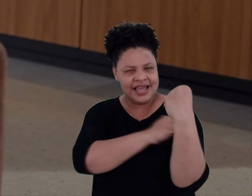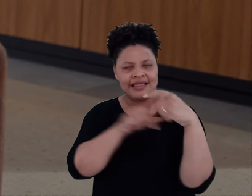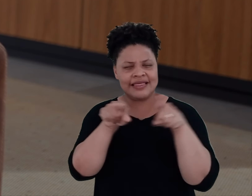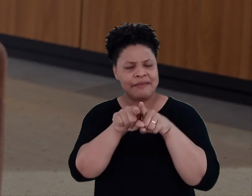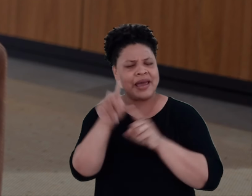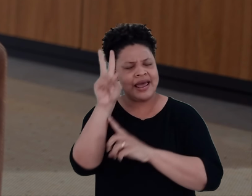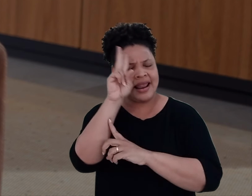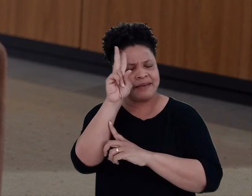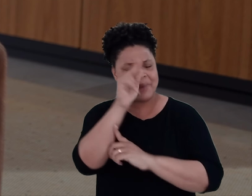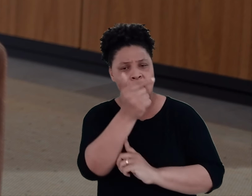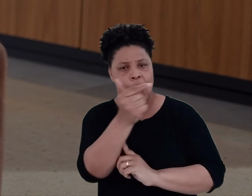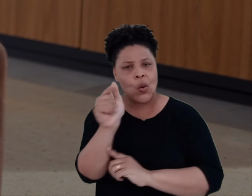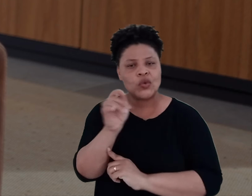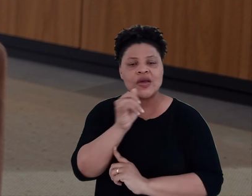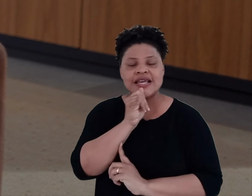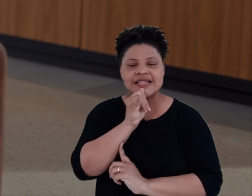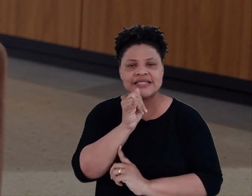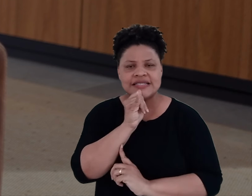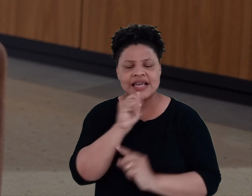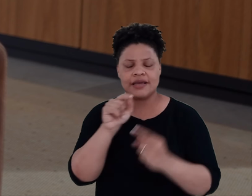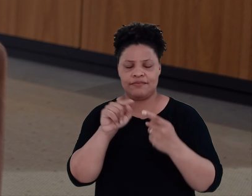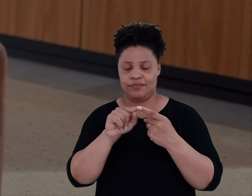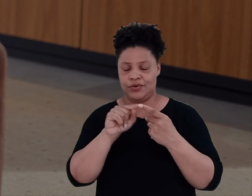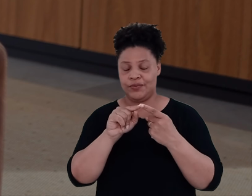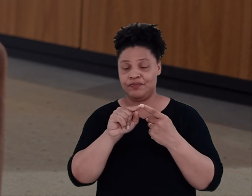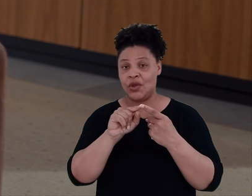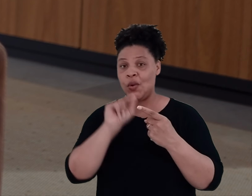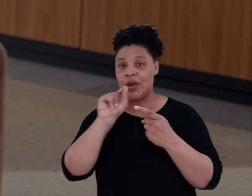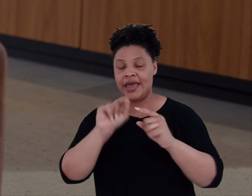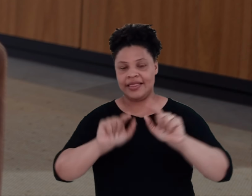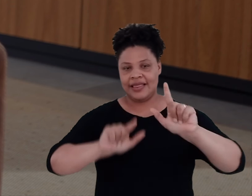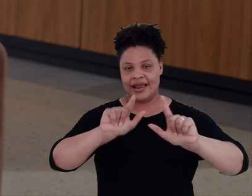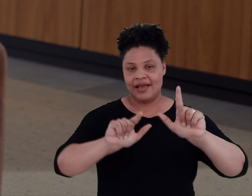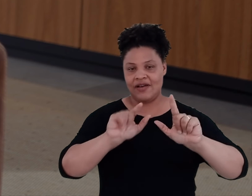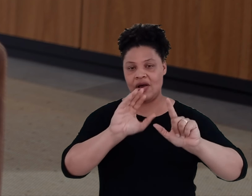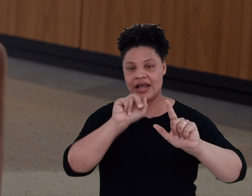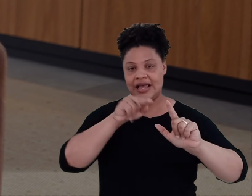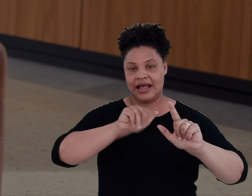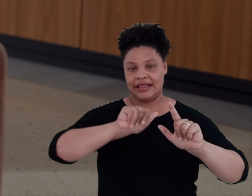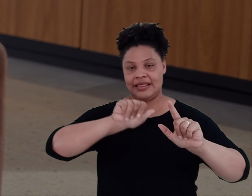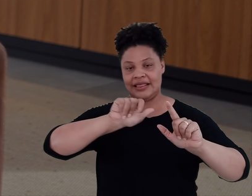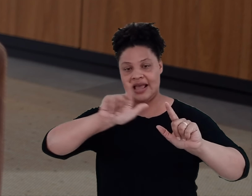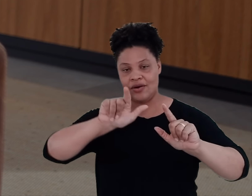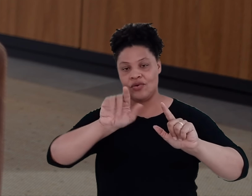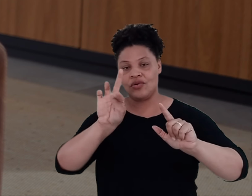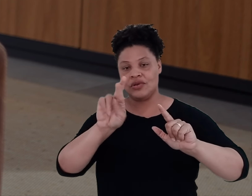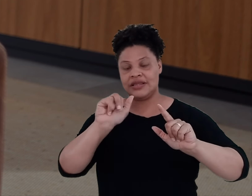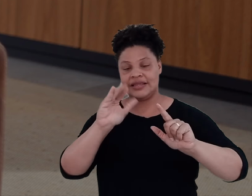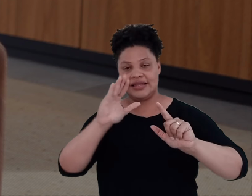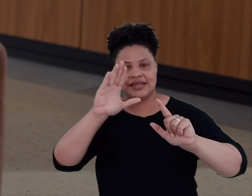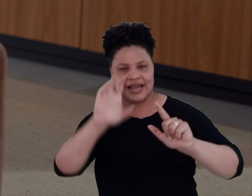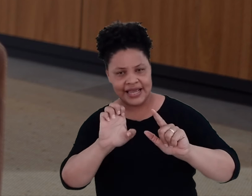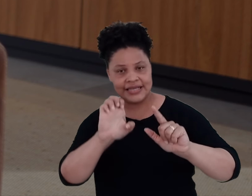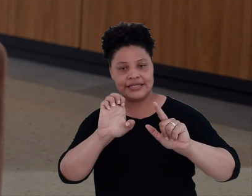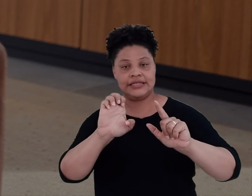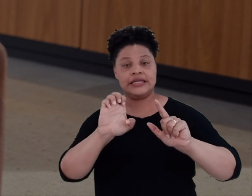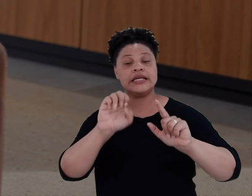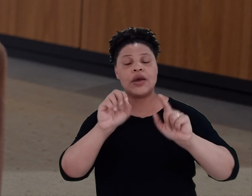outros exemplos importantes ser citados, como o canal Trace, por exemplo, que vem no Brasil fazendo um trabalho muito importante